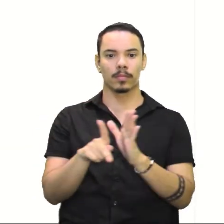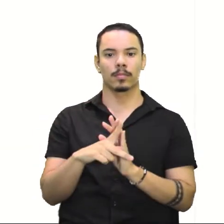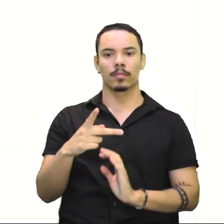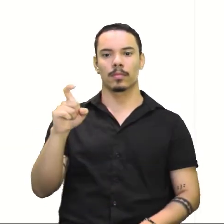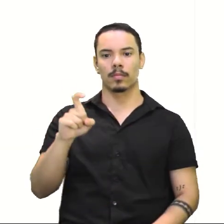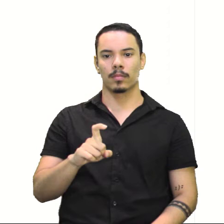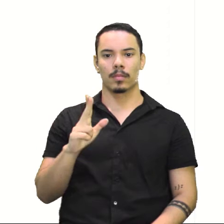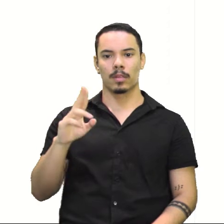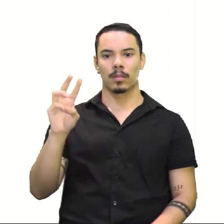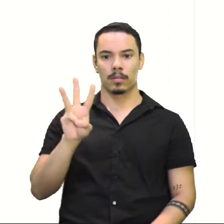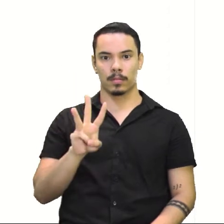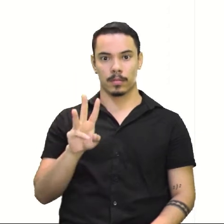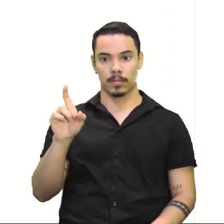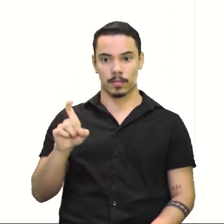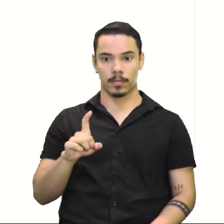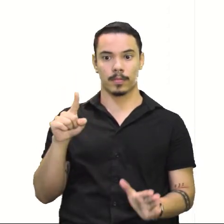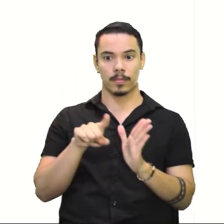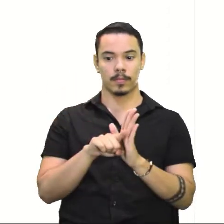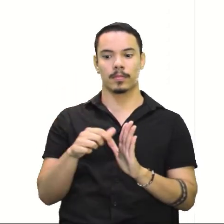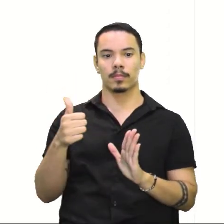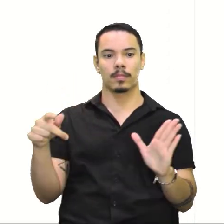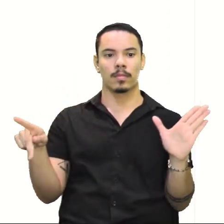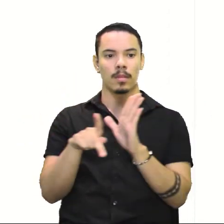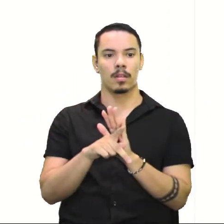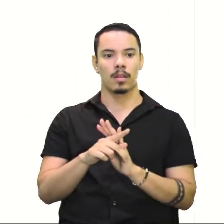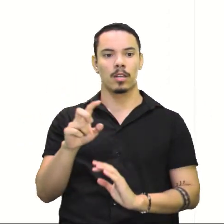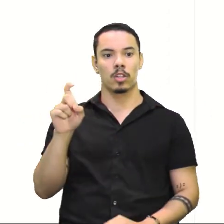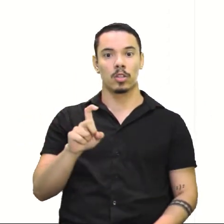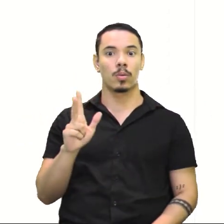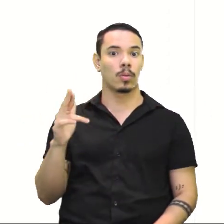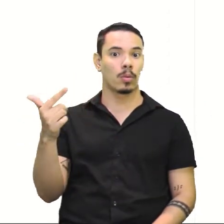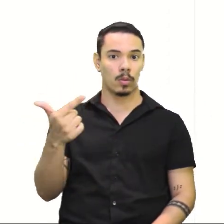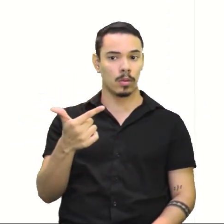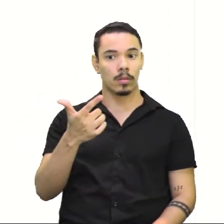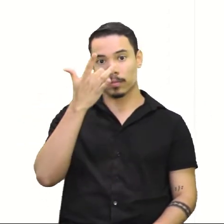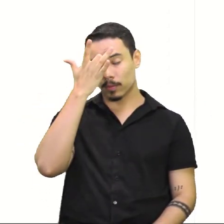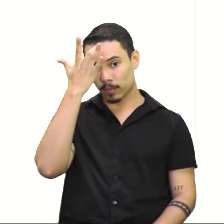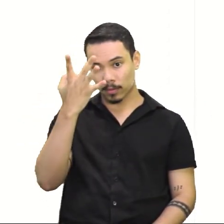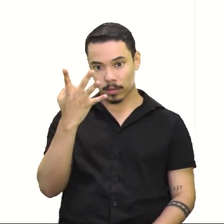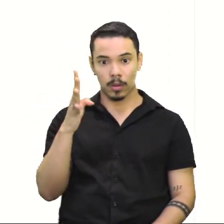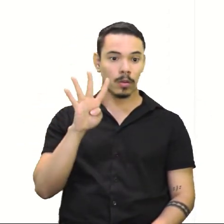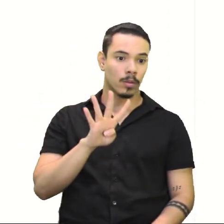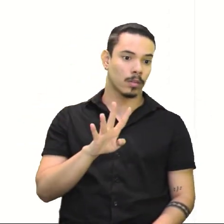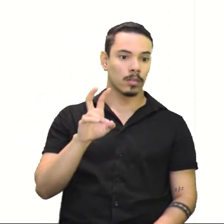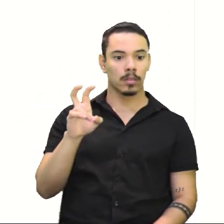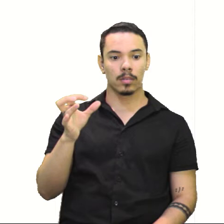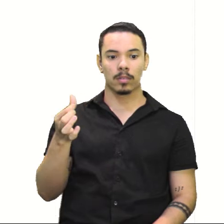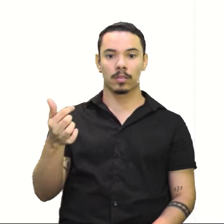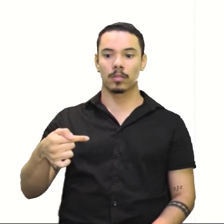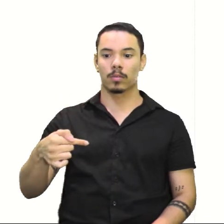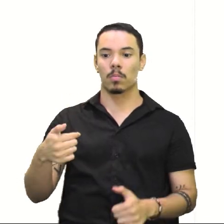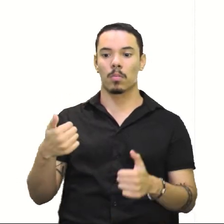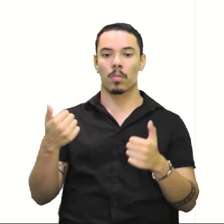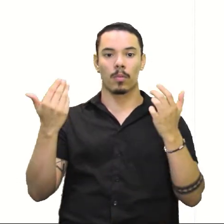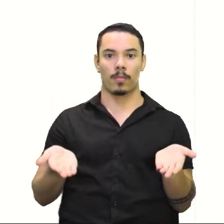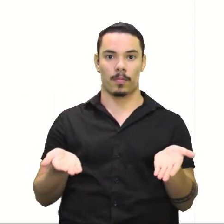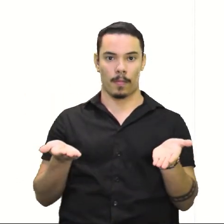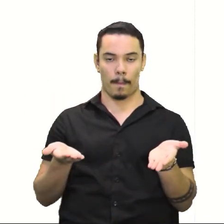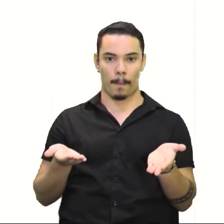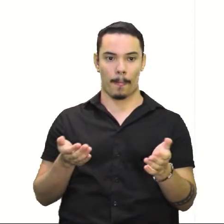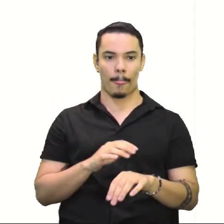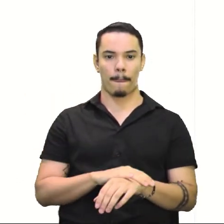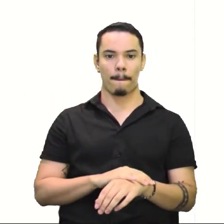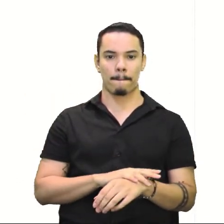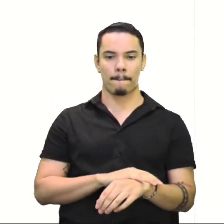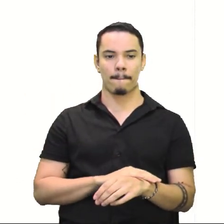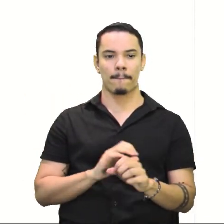3x menos 1 para x igual a 2. Bom, tá fácil, tá fácil. É 4, é 5, é 6 ou é 7? Só substituir,